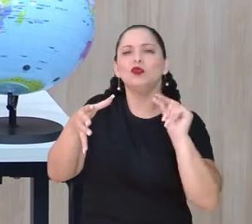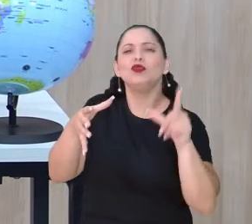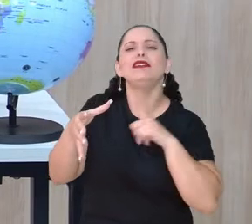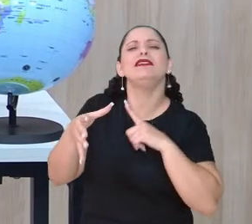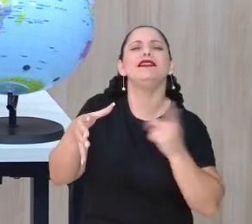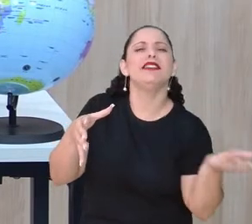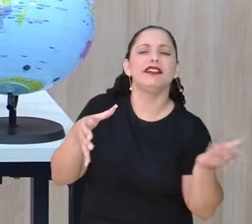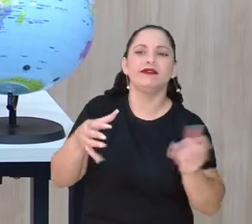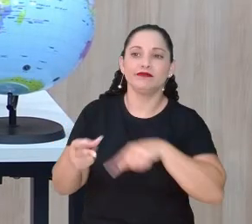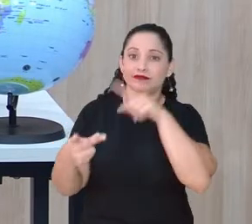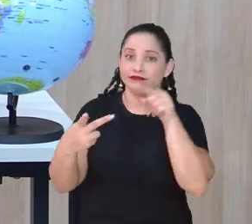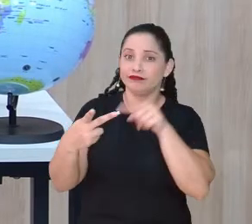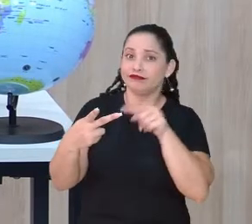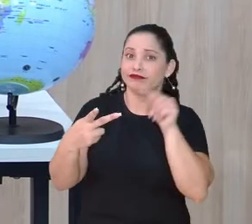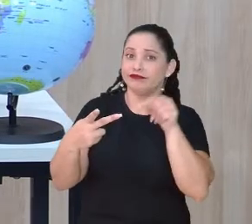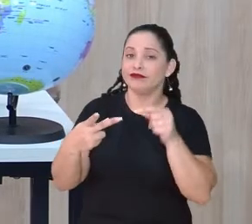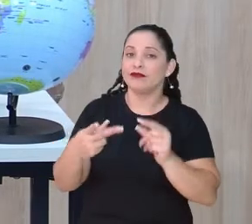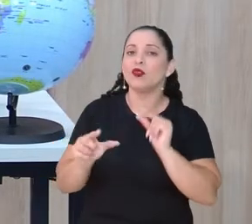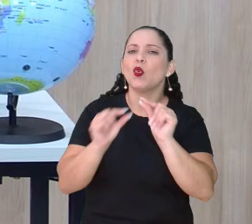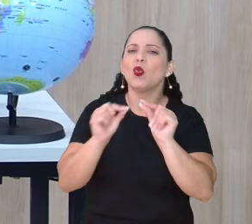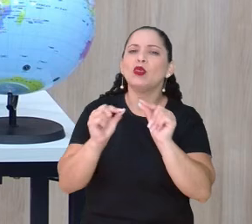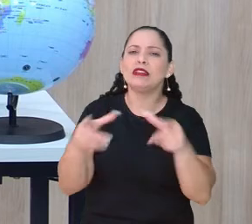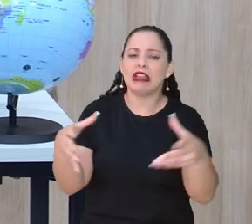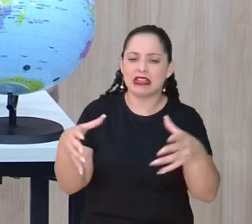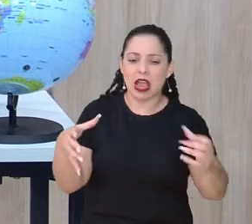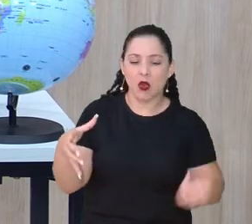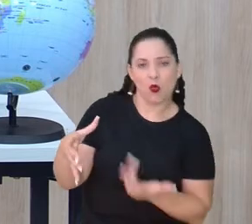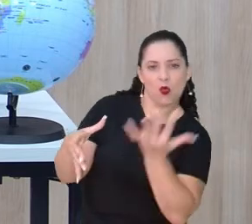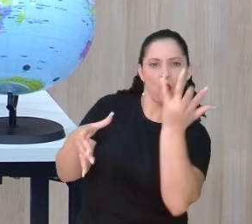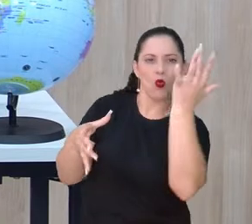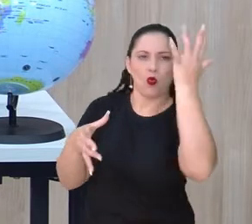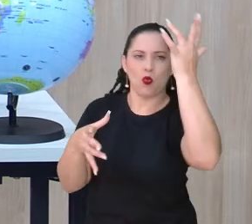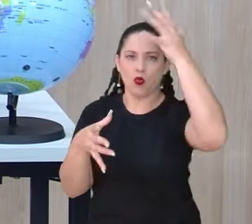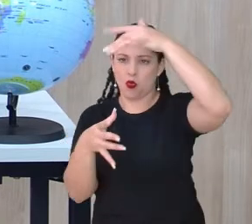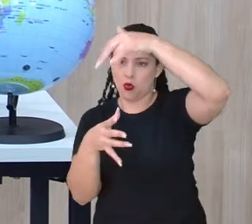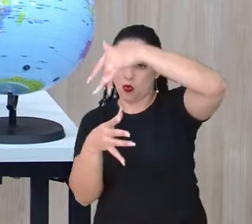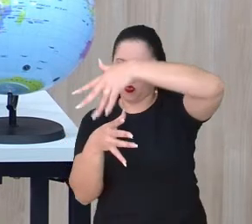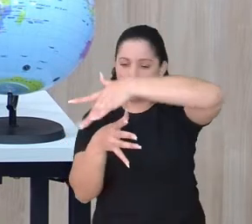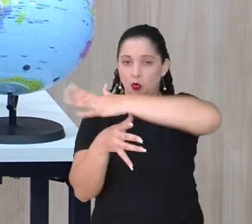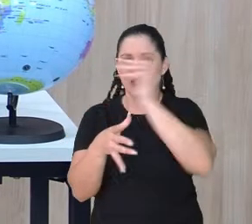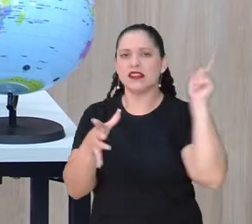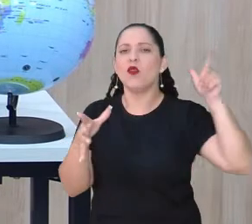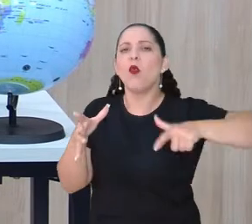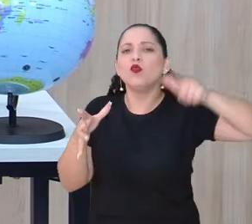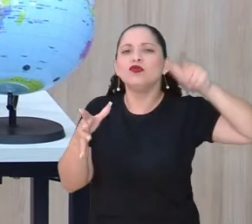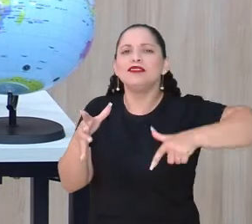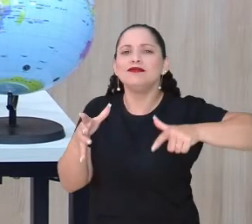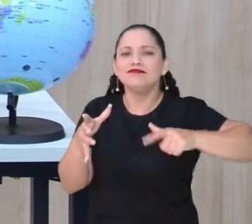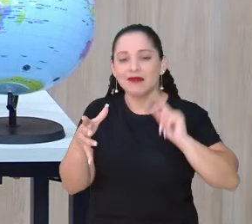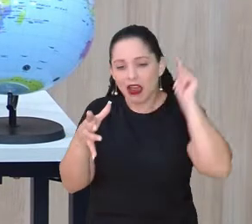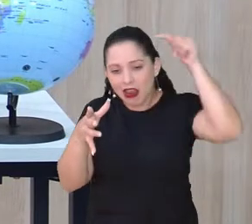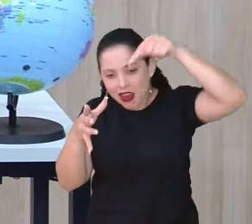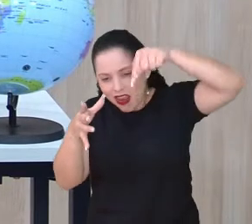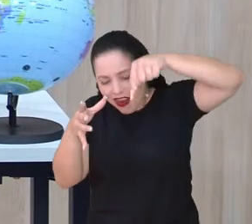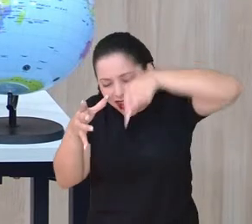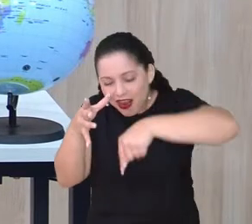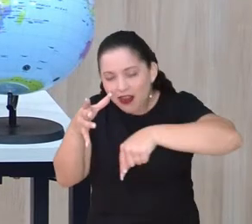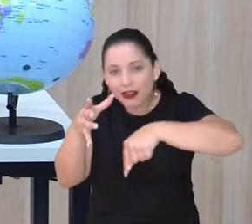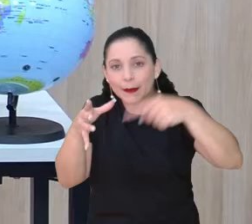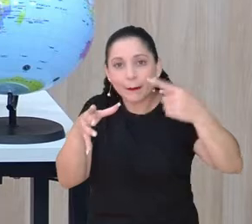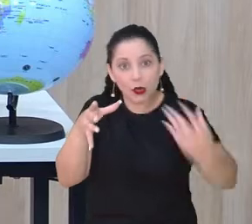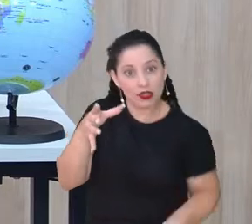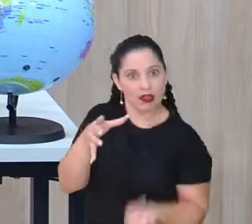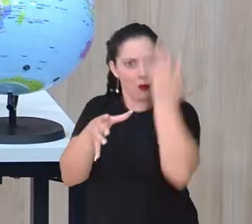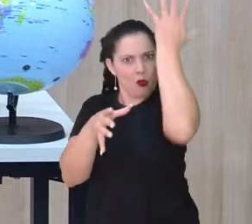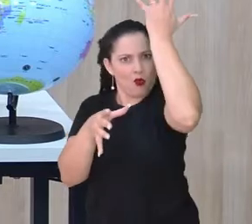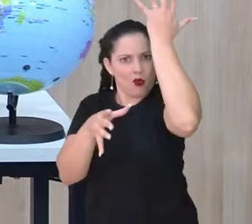De onde vem a lava do vulcão? De que parte? Onde é que se encontra? E por que está